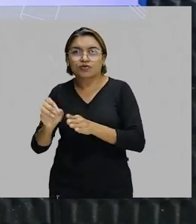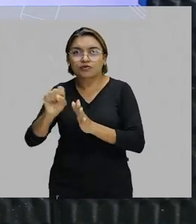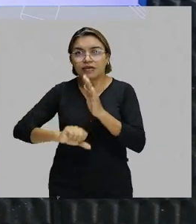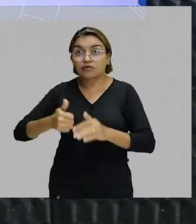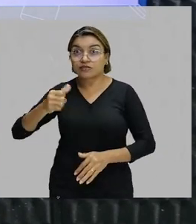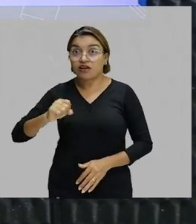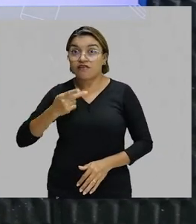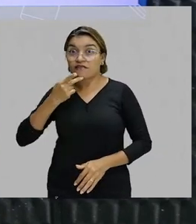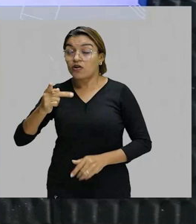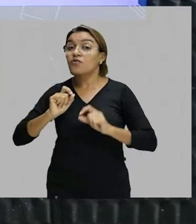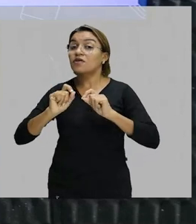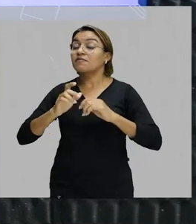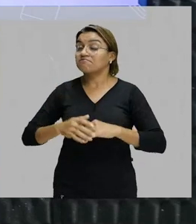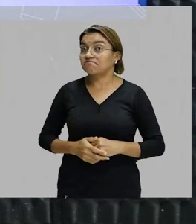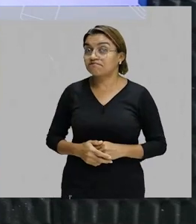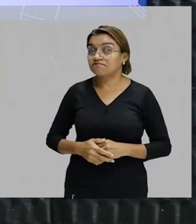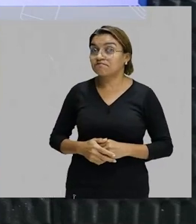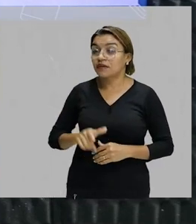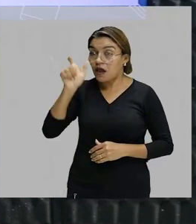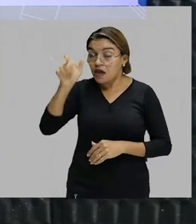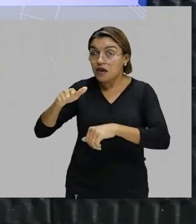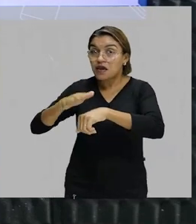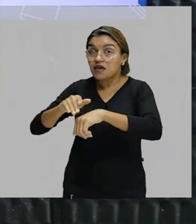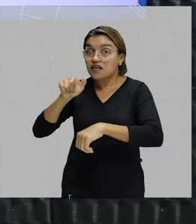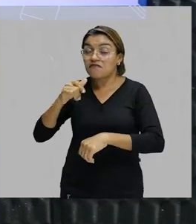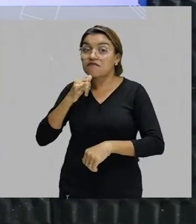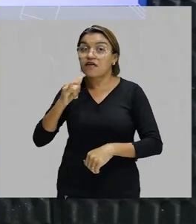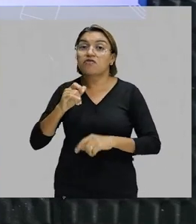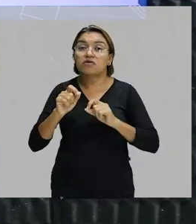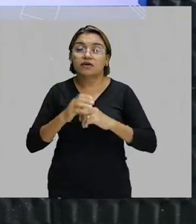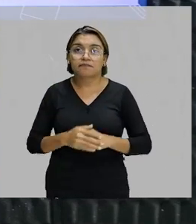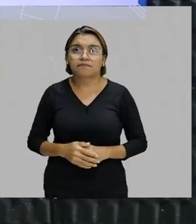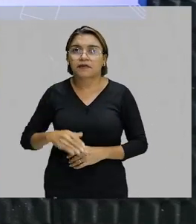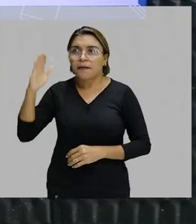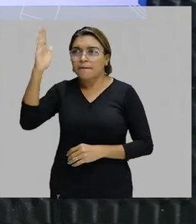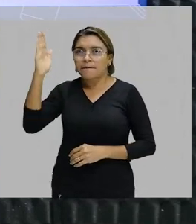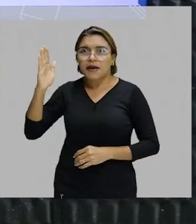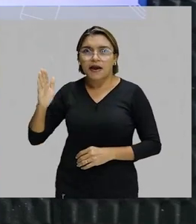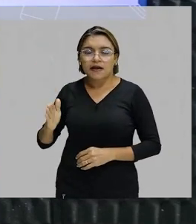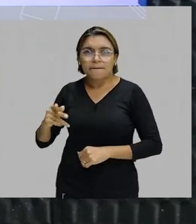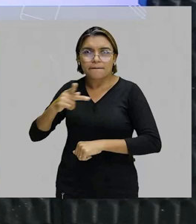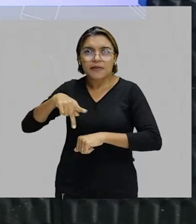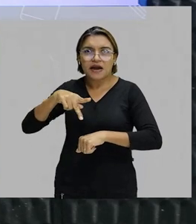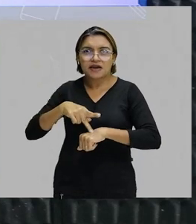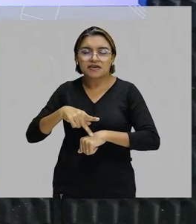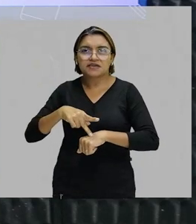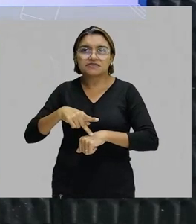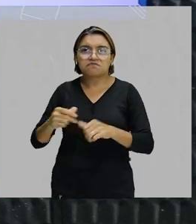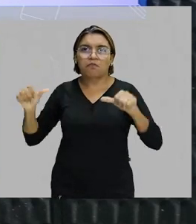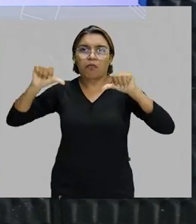que ele falou do Brasil ele disse que o Brasil segundo gobin Era um país fadado ao